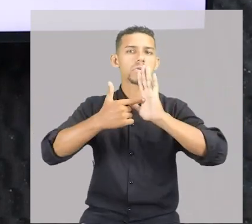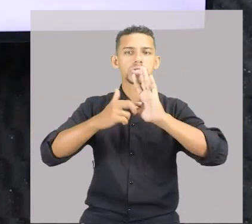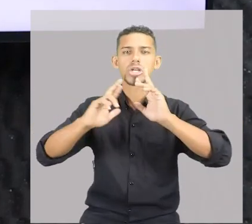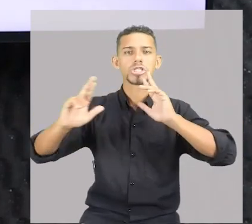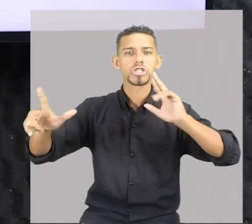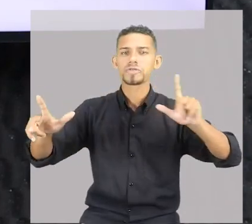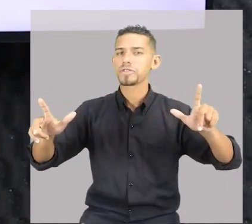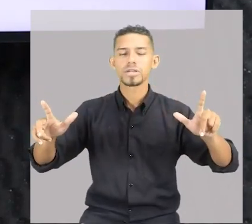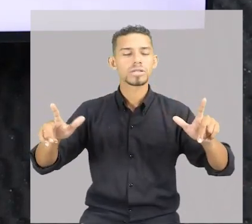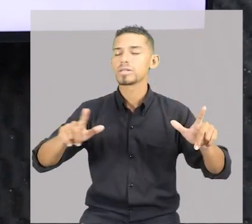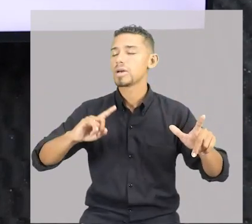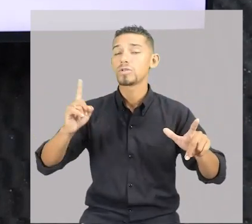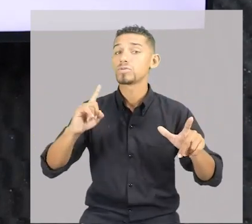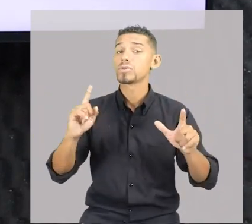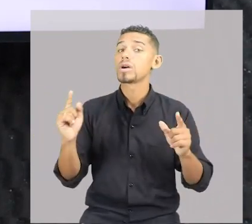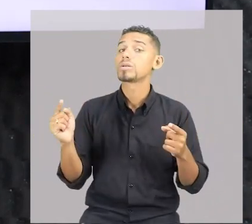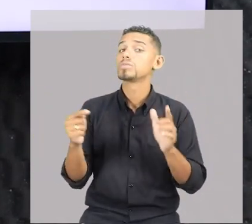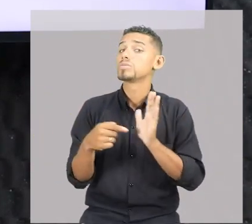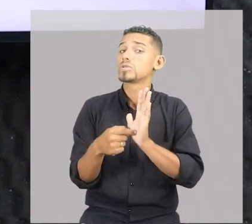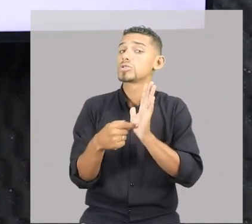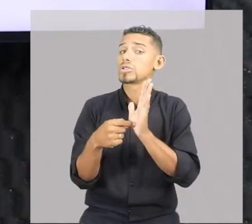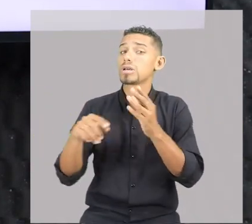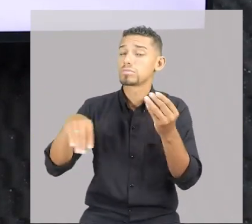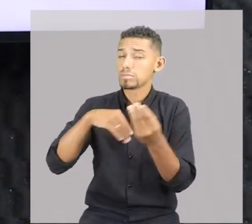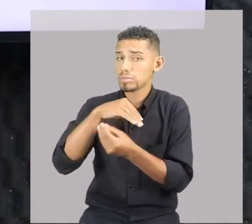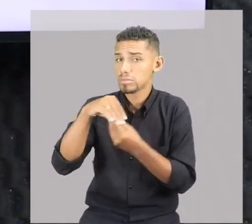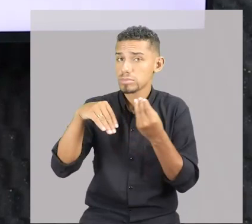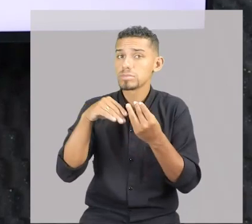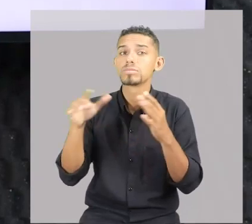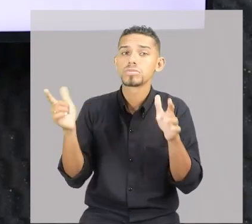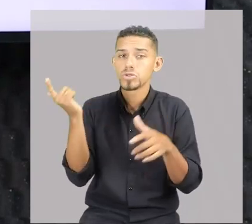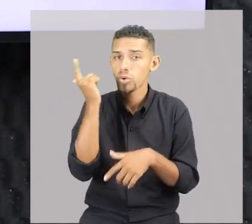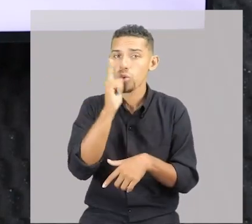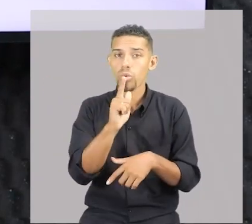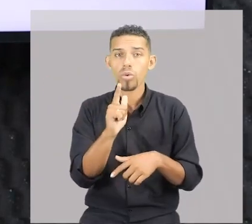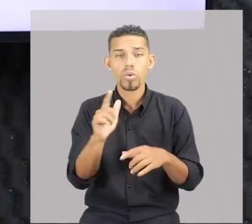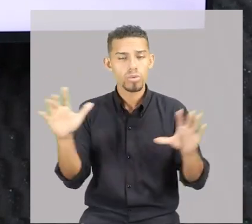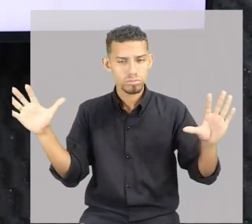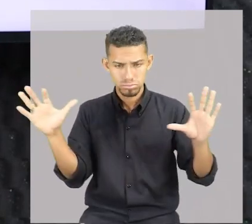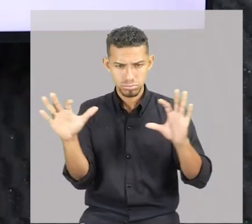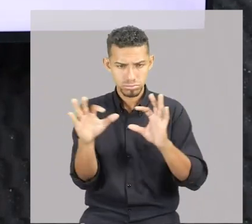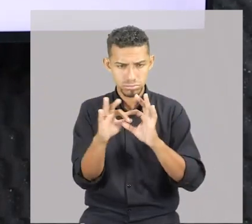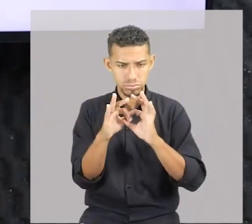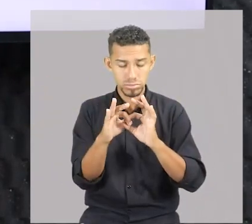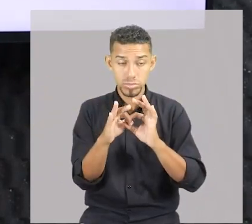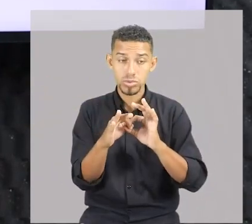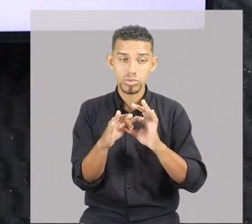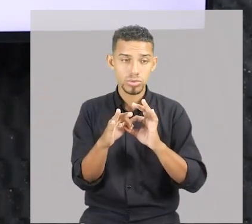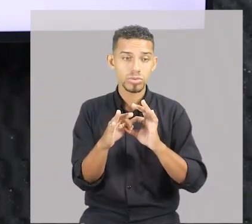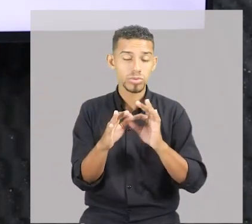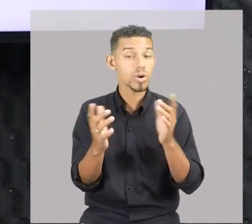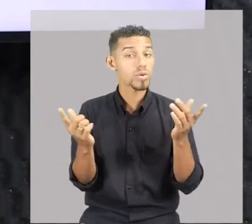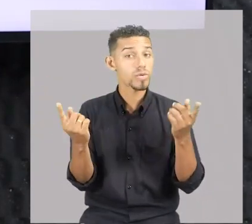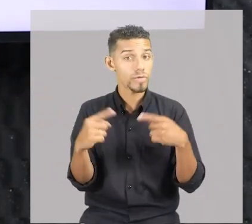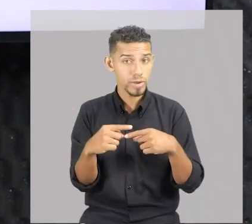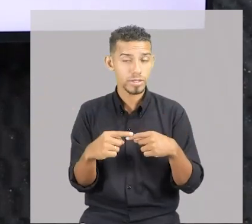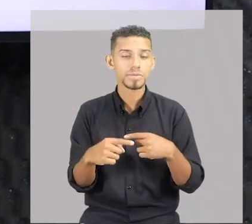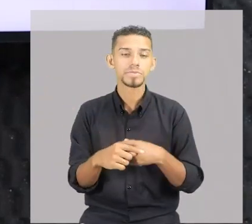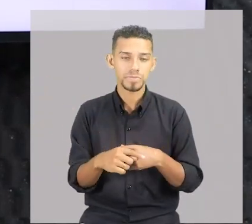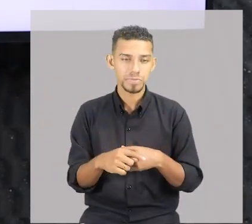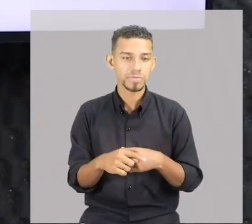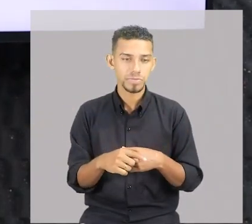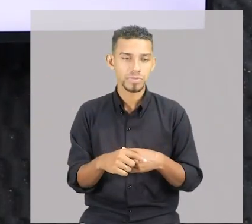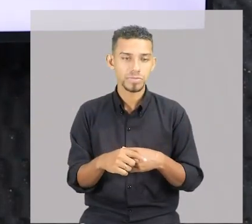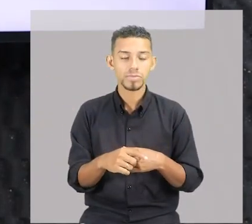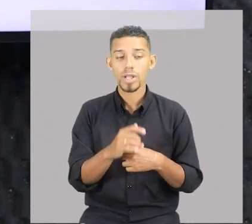distância, mas é exatamente misturar, é fundir elementos das culturas. Então a questão